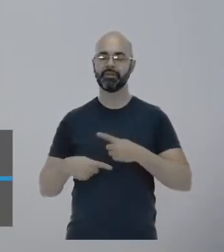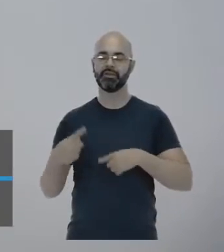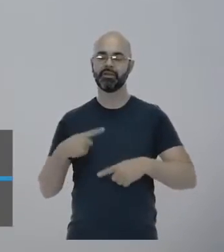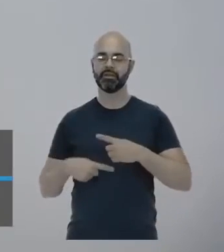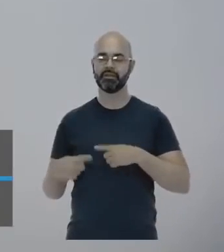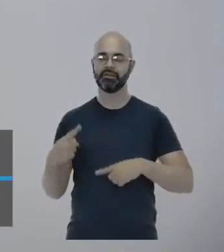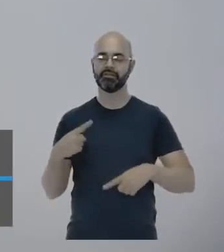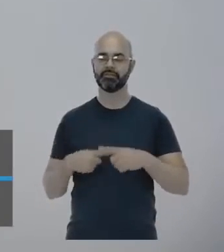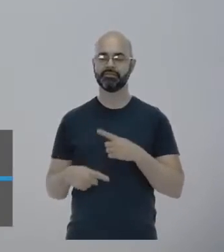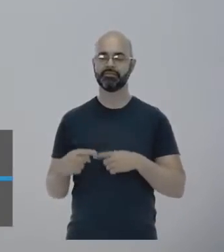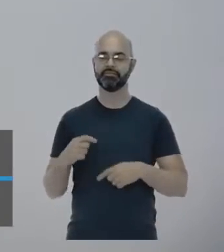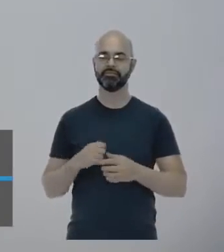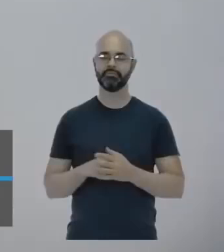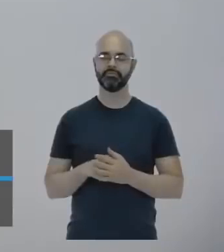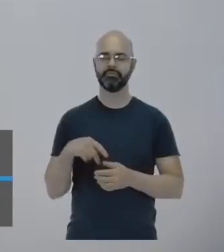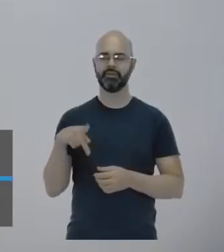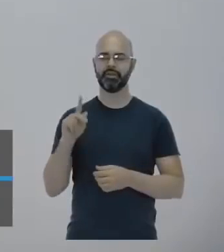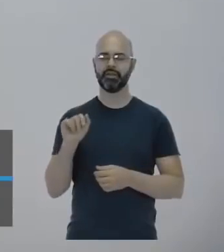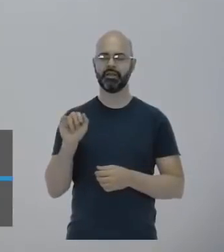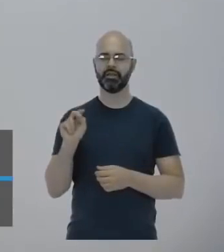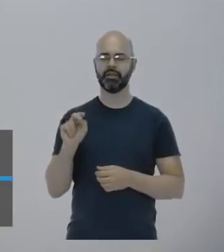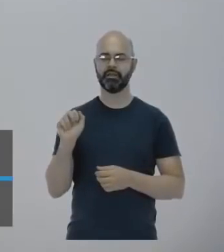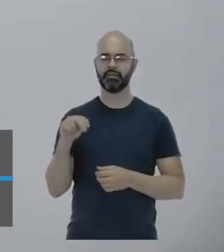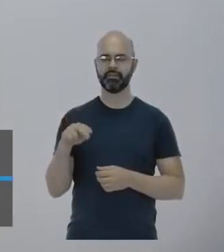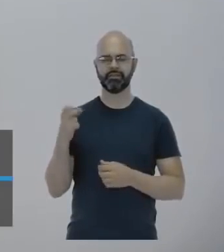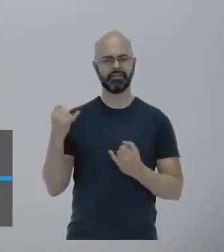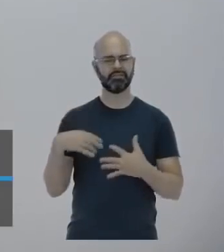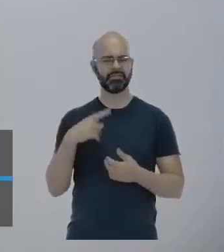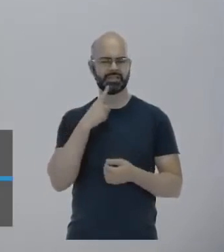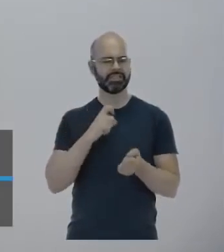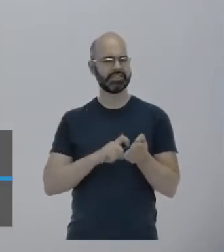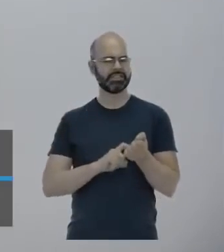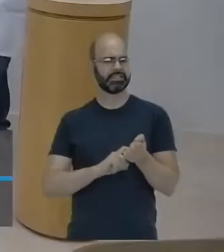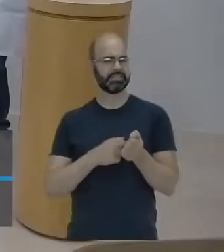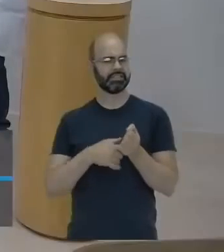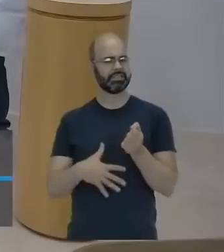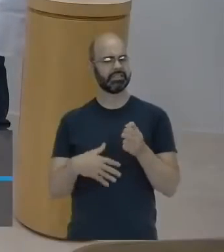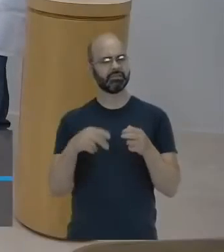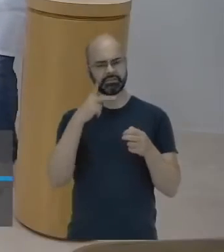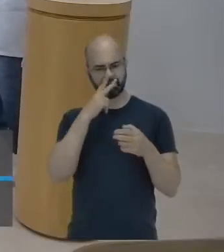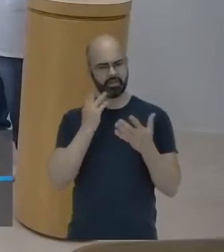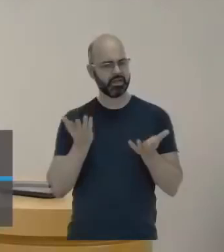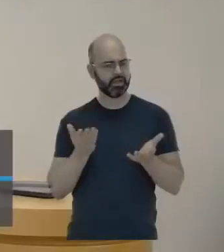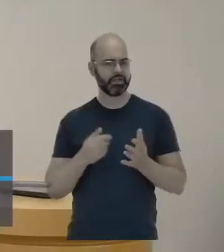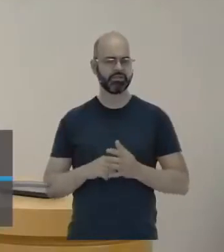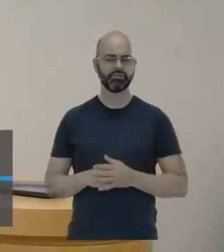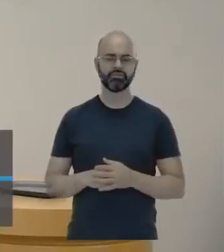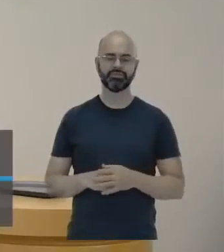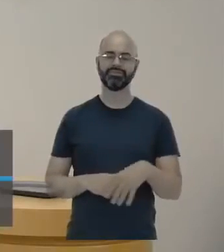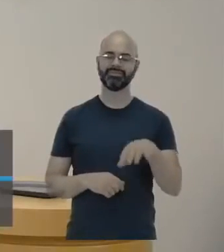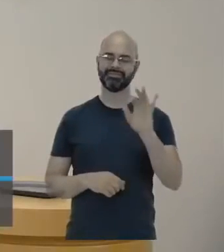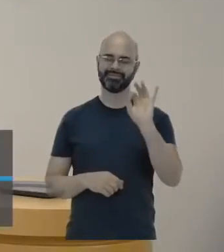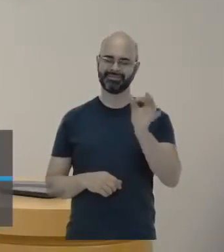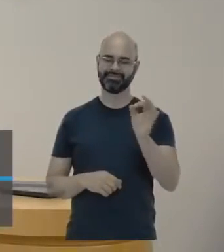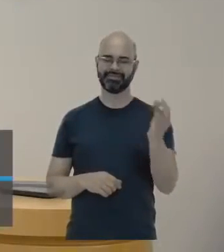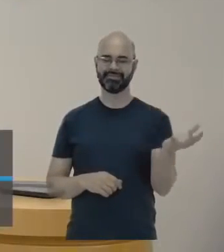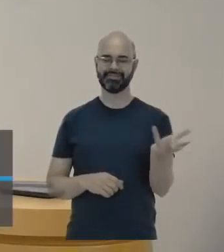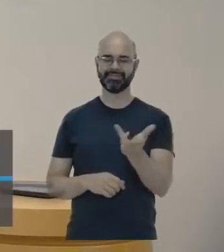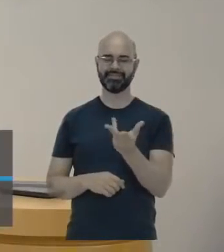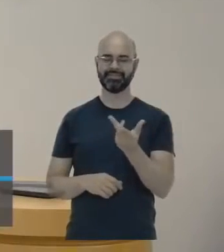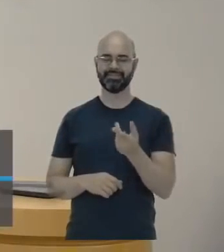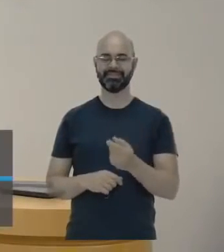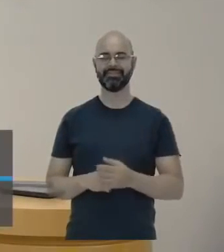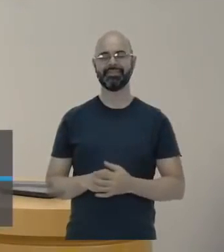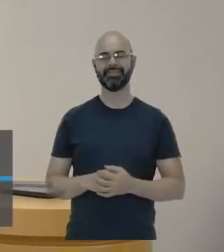o Kainan também, acho que é pelo sangue, ele diz isso. E aí, Ed? É isso aí, maravilhoso, gente. Então vamos recapitular